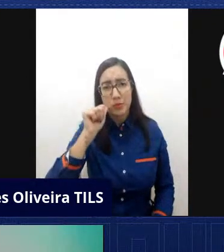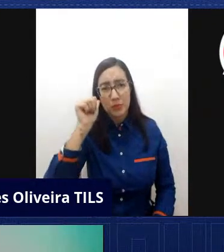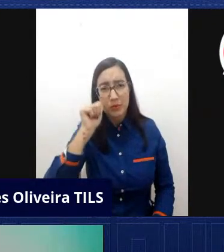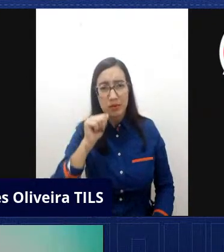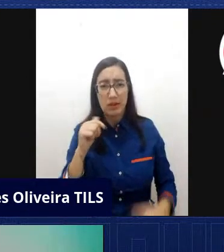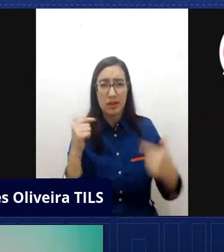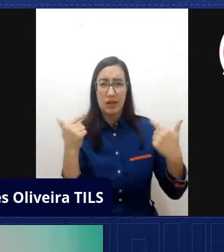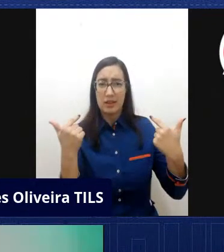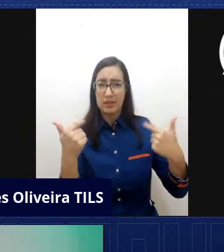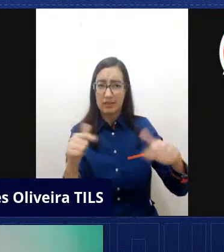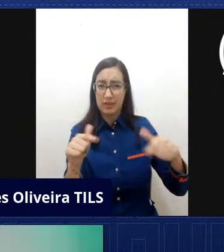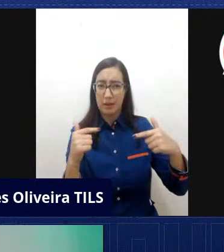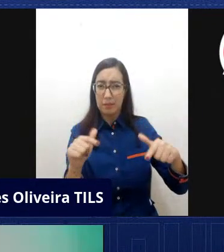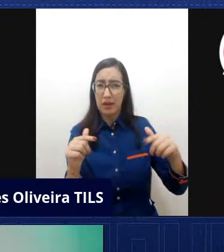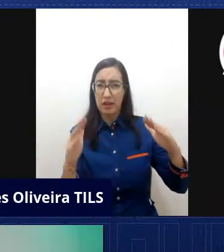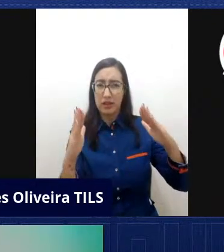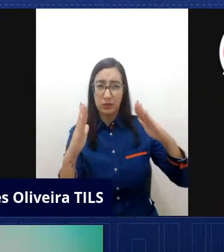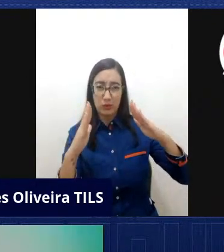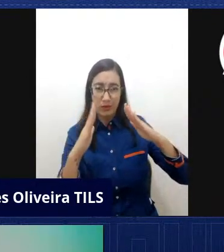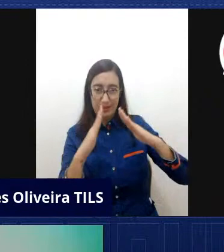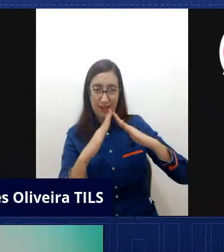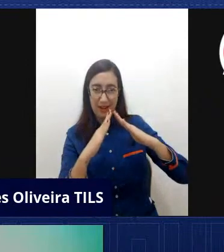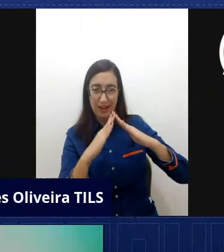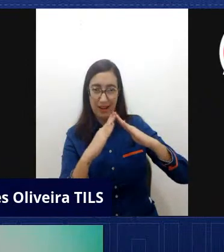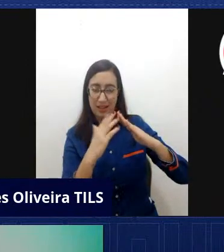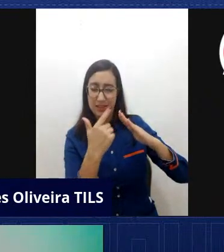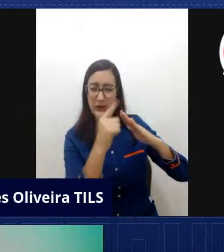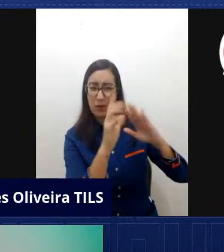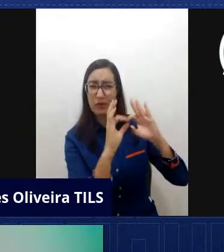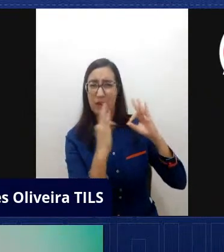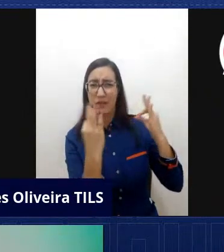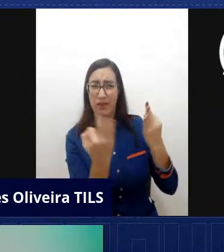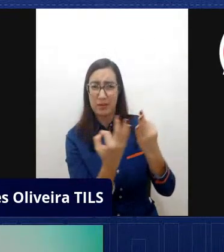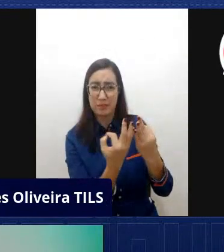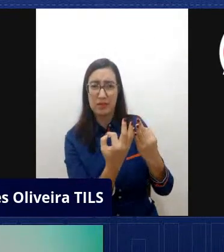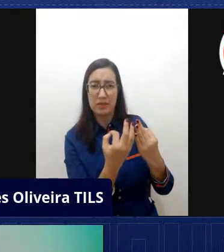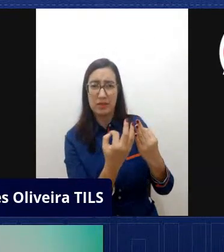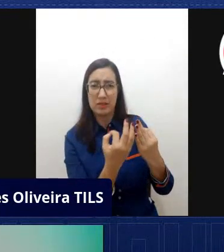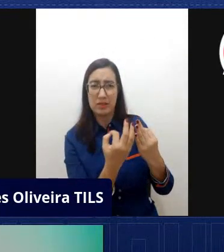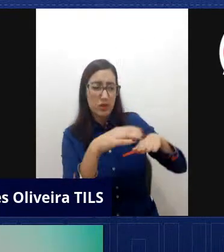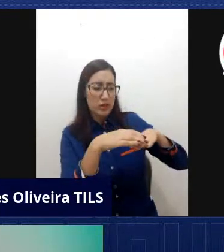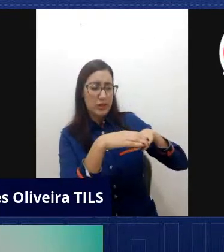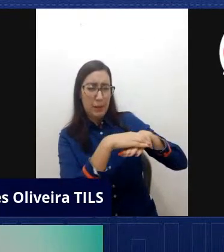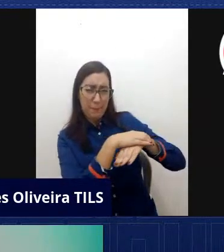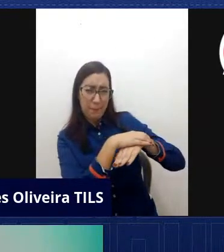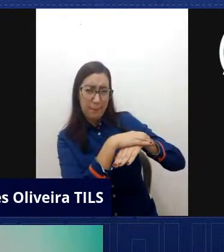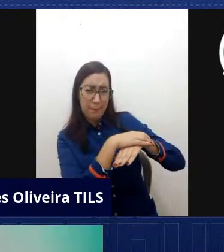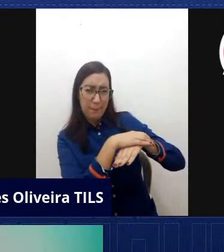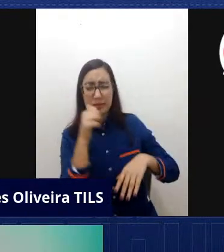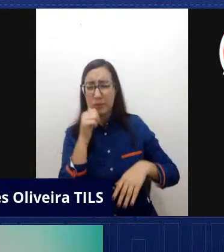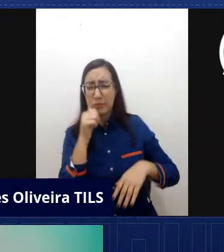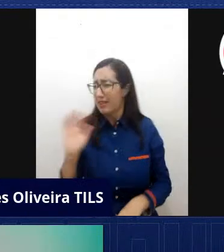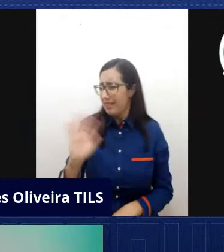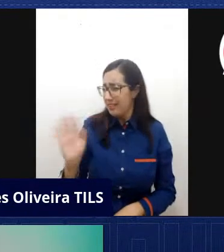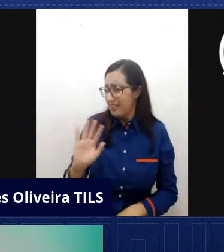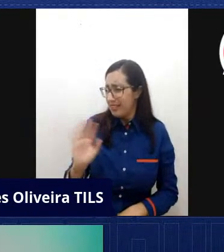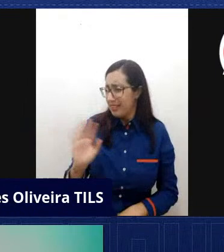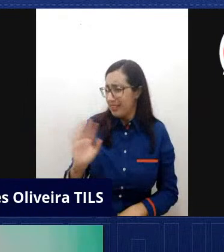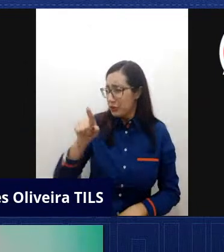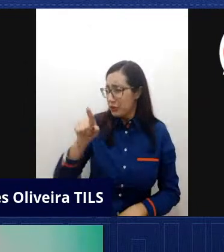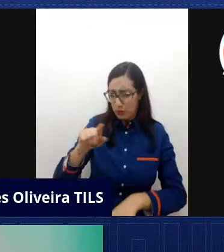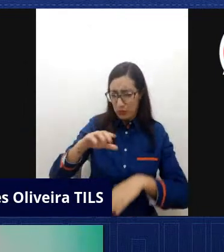a companheira falou, não, mas a gente não trabalha de sapatilha, é de chinelo, tira a sapatilha e bota chinelo. Então, é nesse processo, é com esse